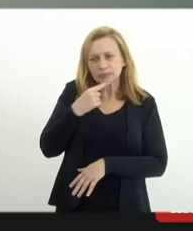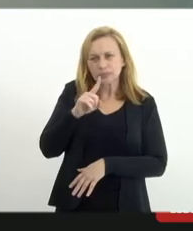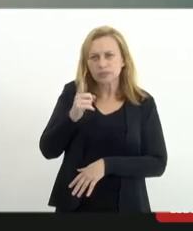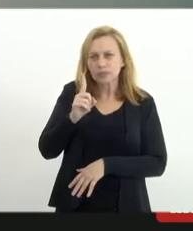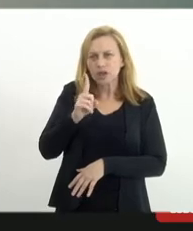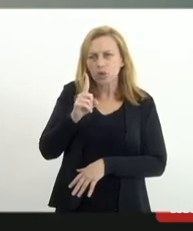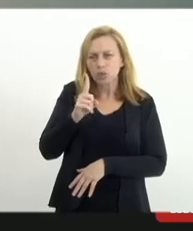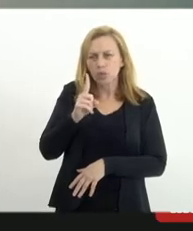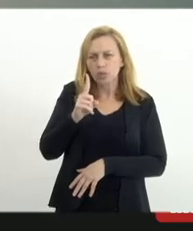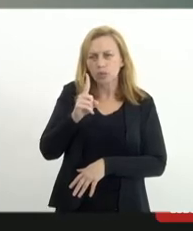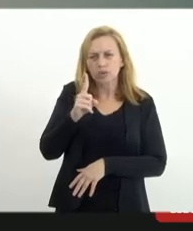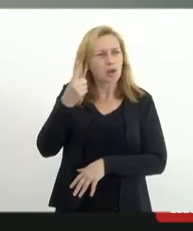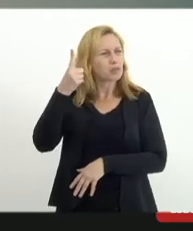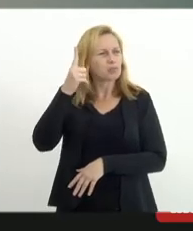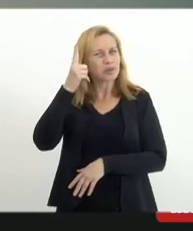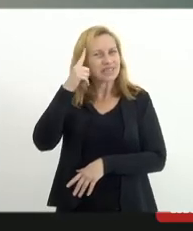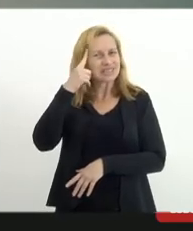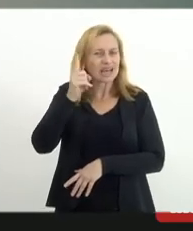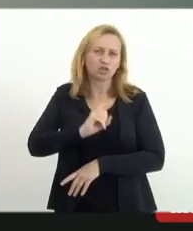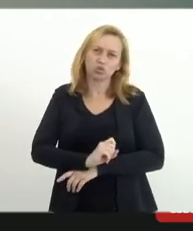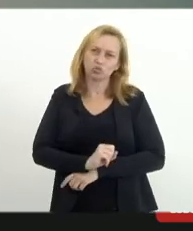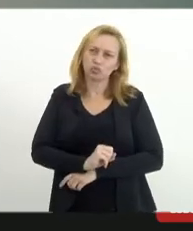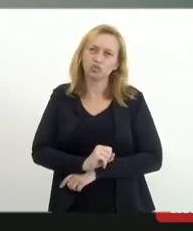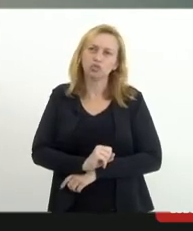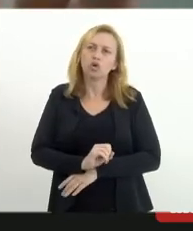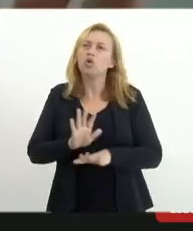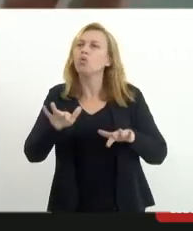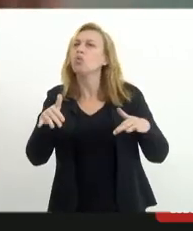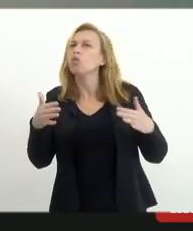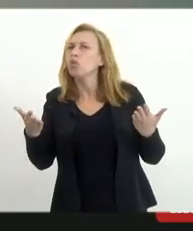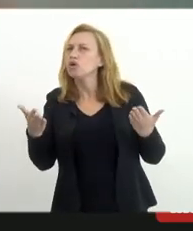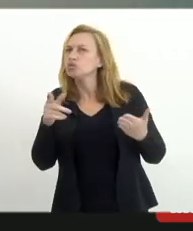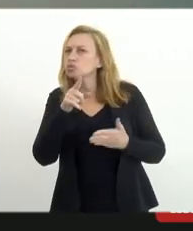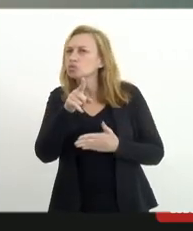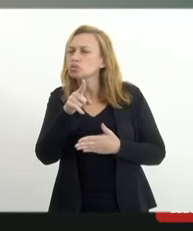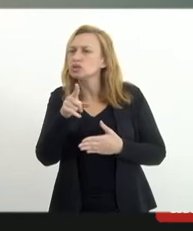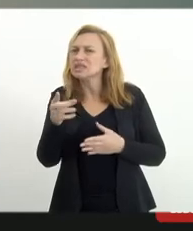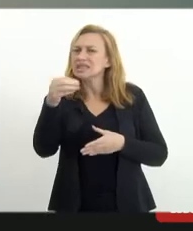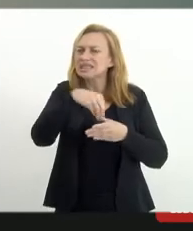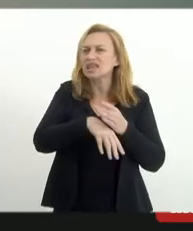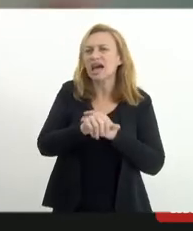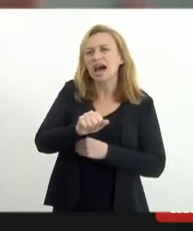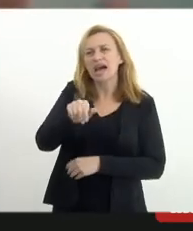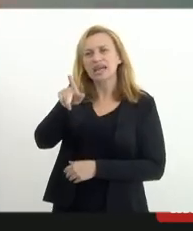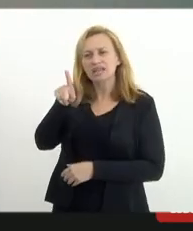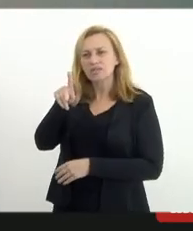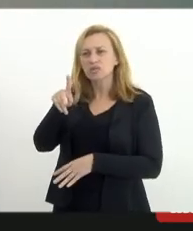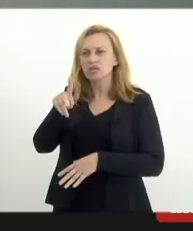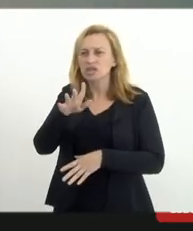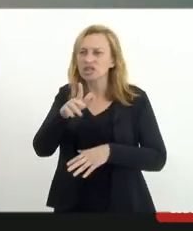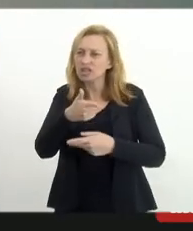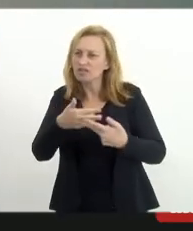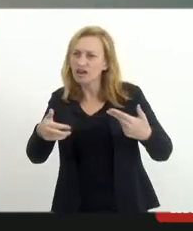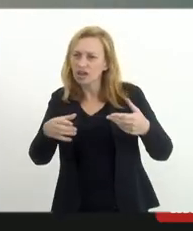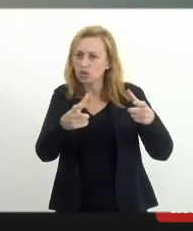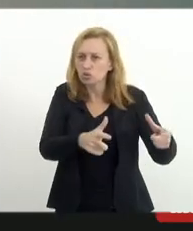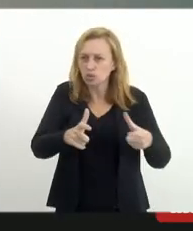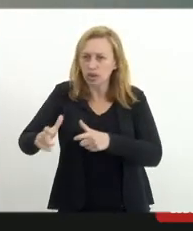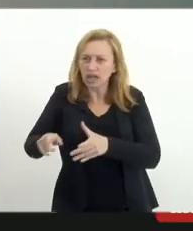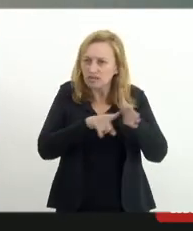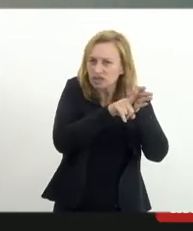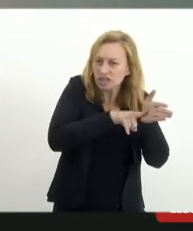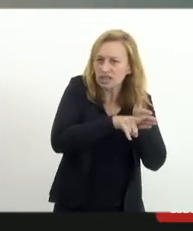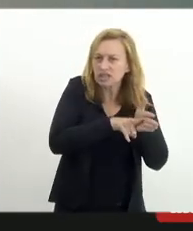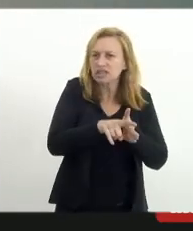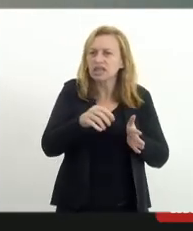ainda pensado, né? Quando a dentro da ANP há diversos setores de fiscalização. E aí